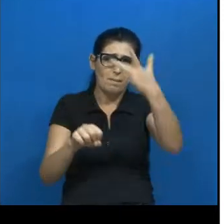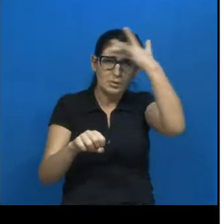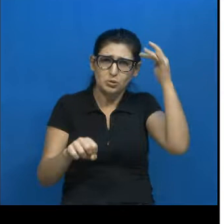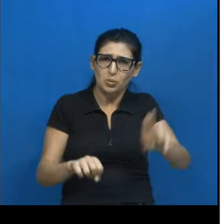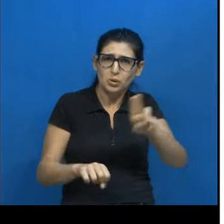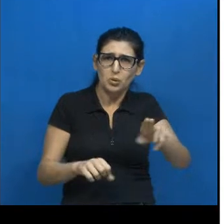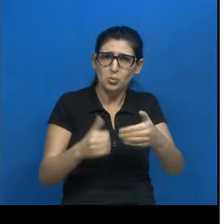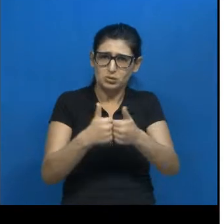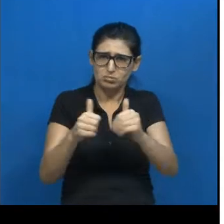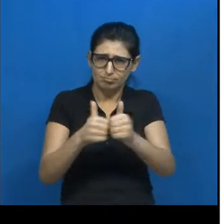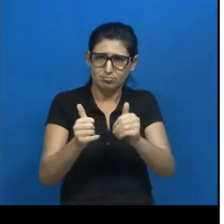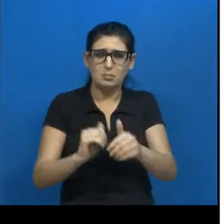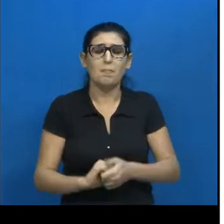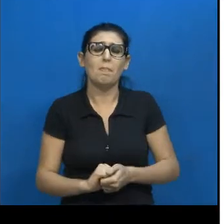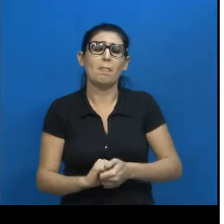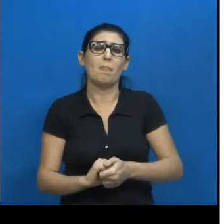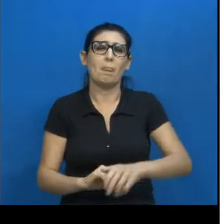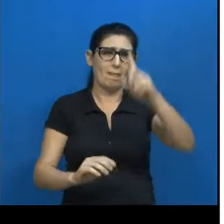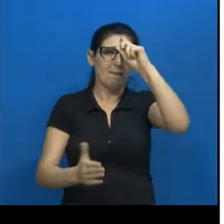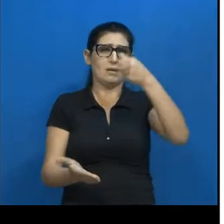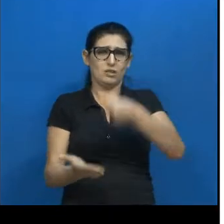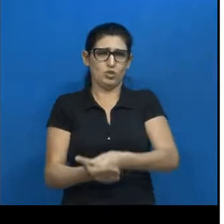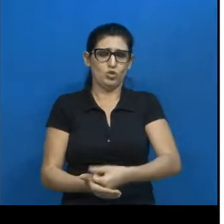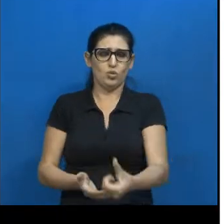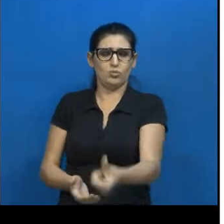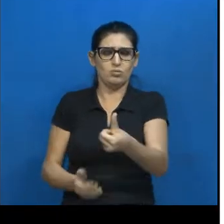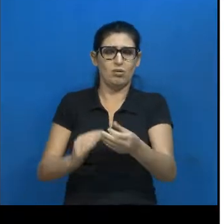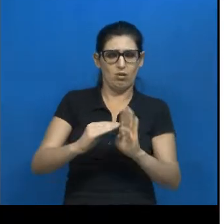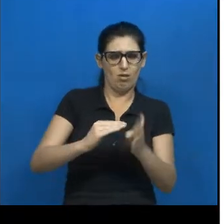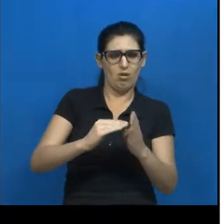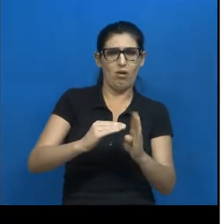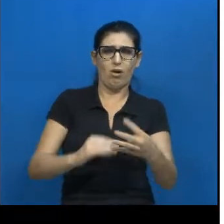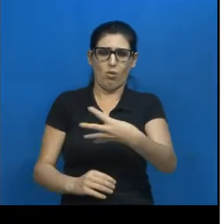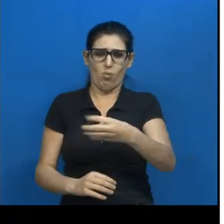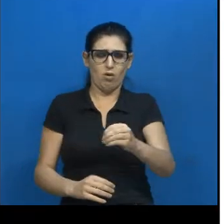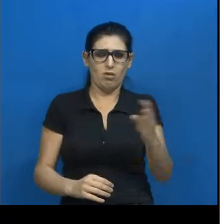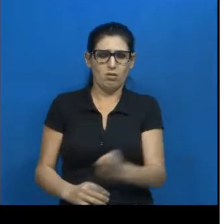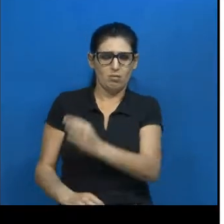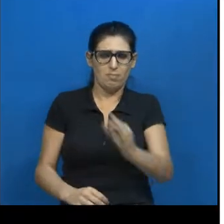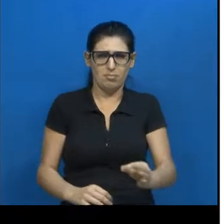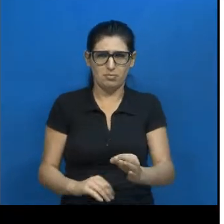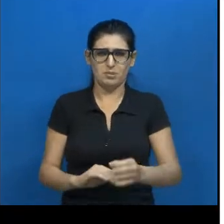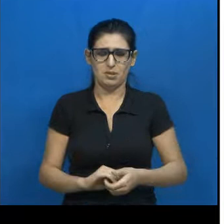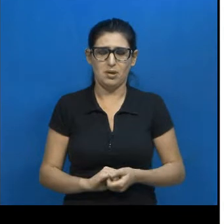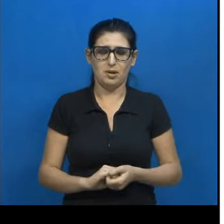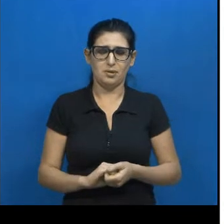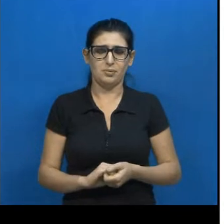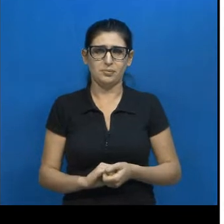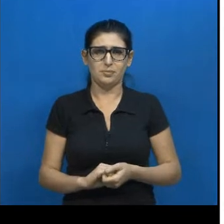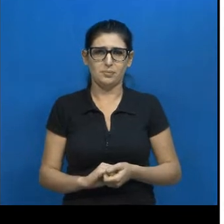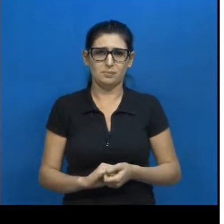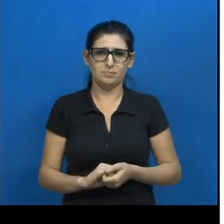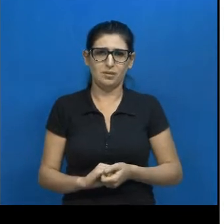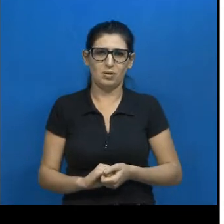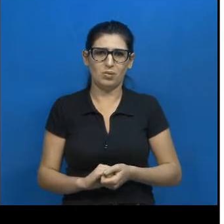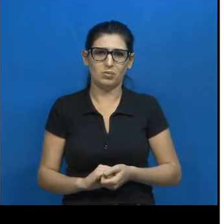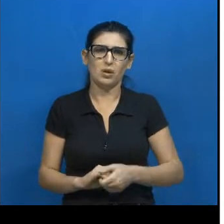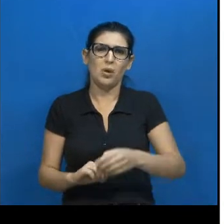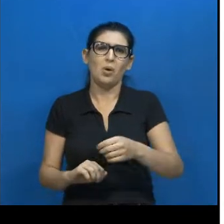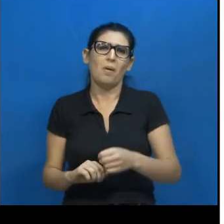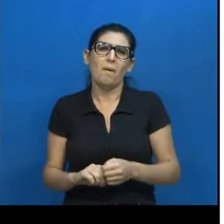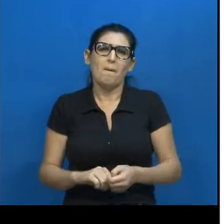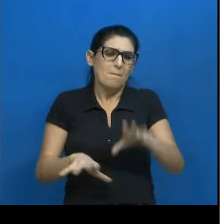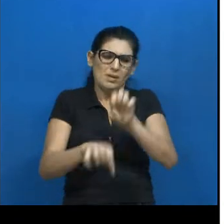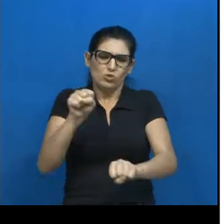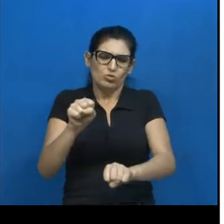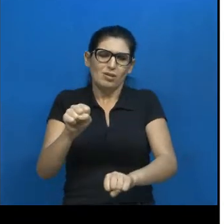fase, a gente decidiu essas 6 linhas que abrangem 40%, que ela gera quase nada na rotina do